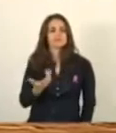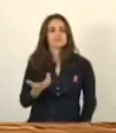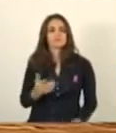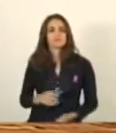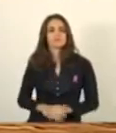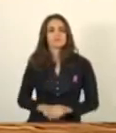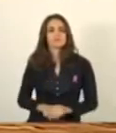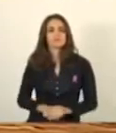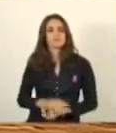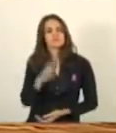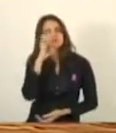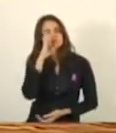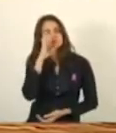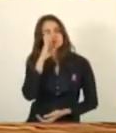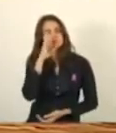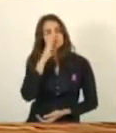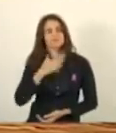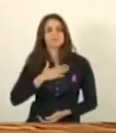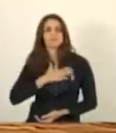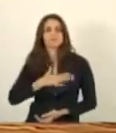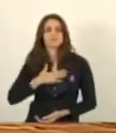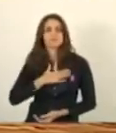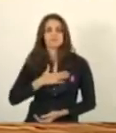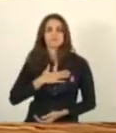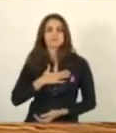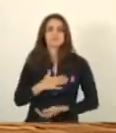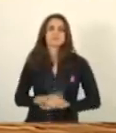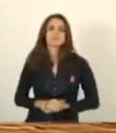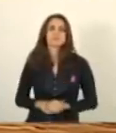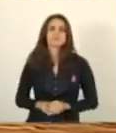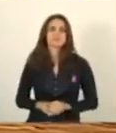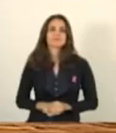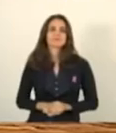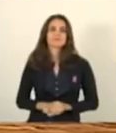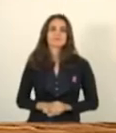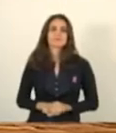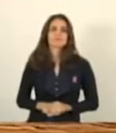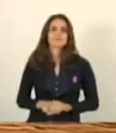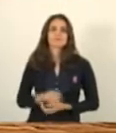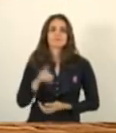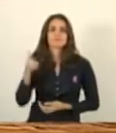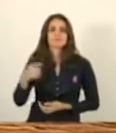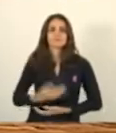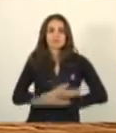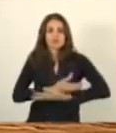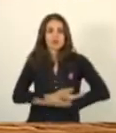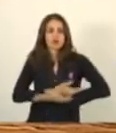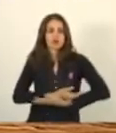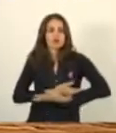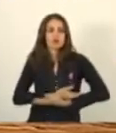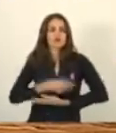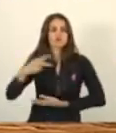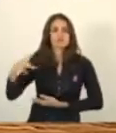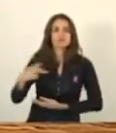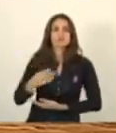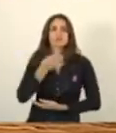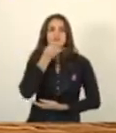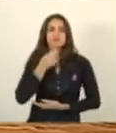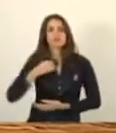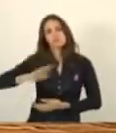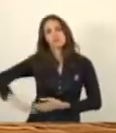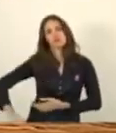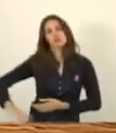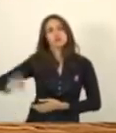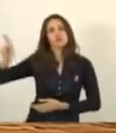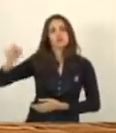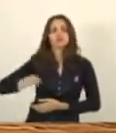a quem eu admiro, a quem eu gosto muito, quem me carregou no colo lá em Cachoeiro, quando era menino, ele